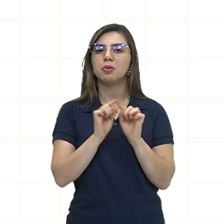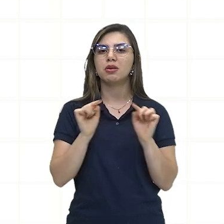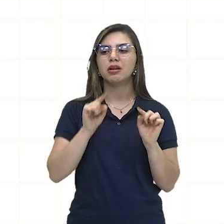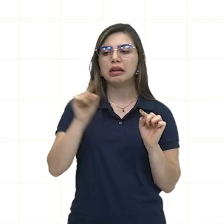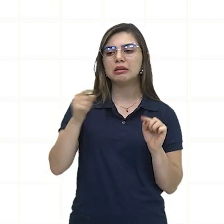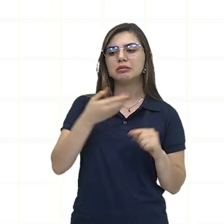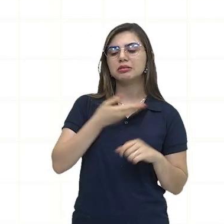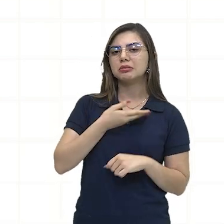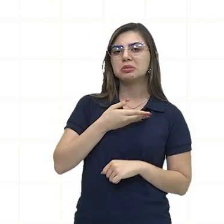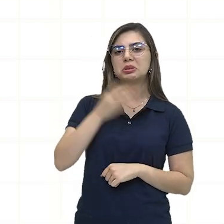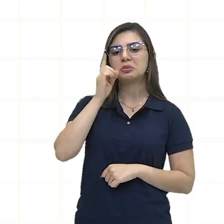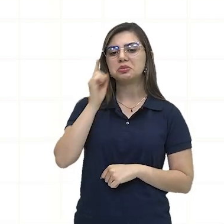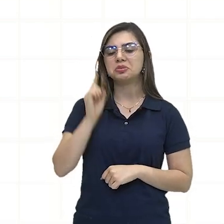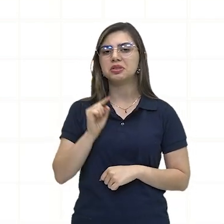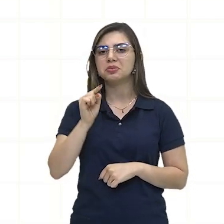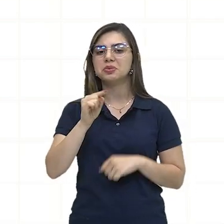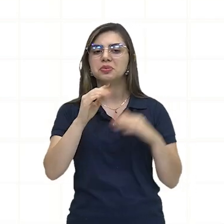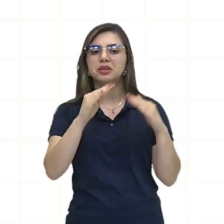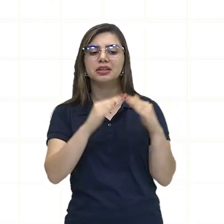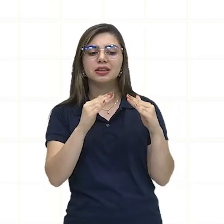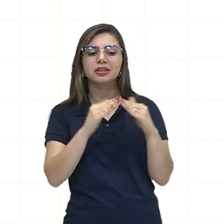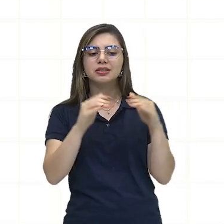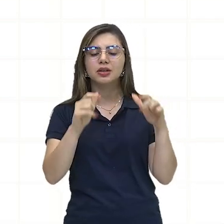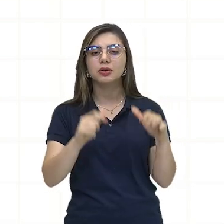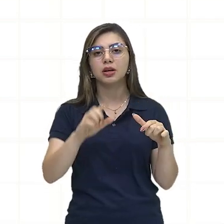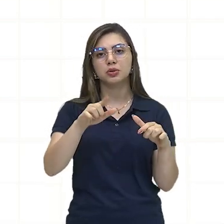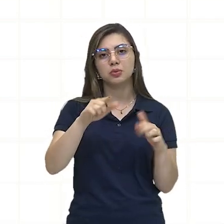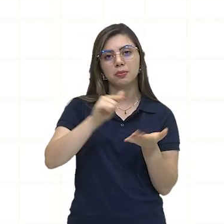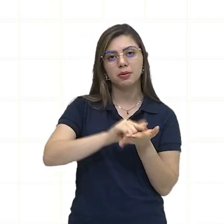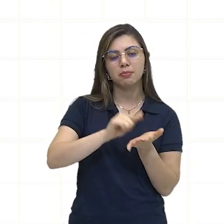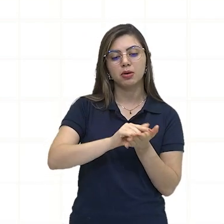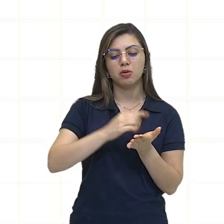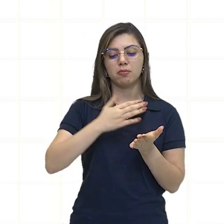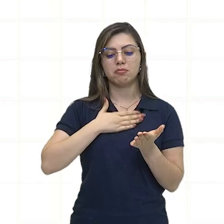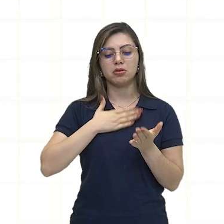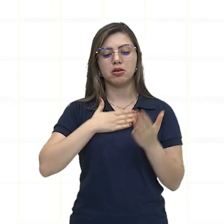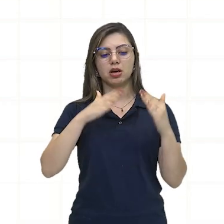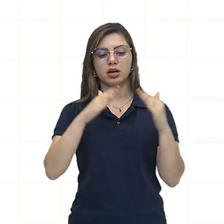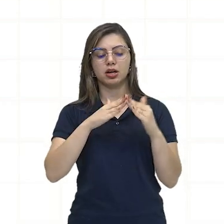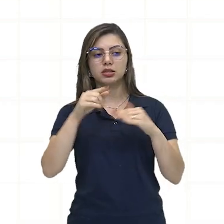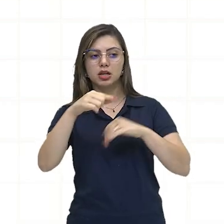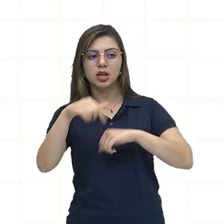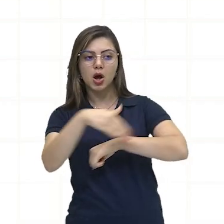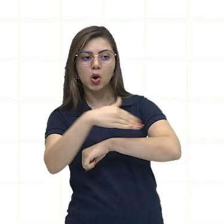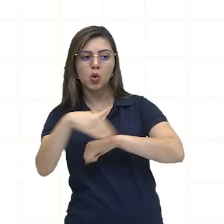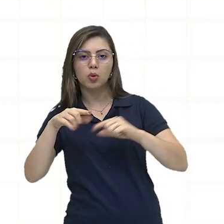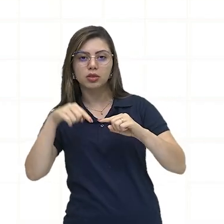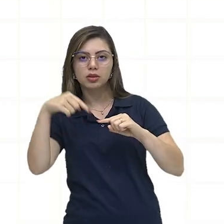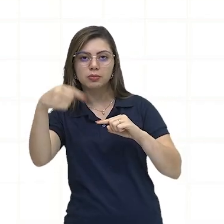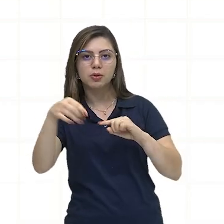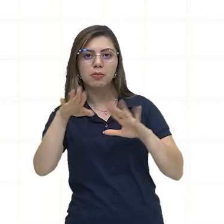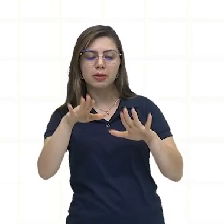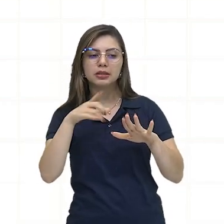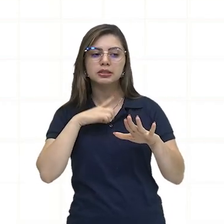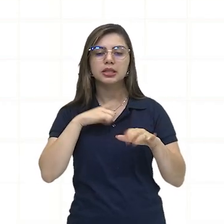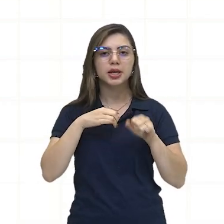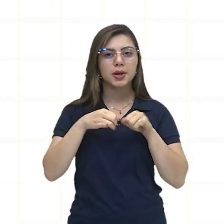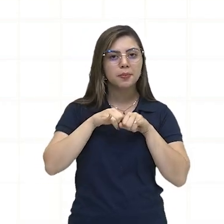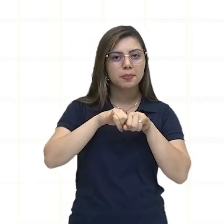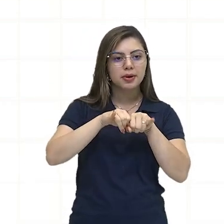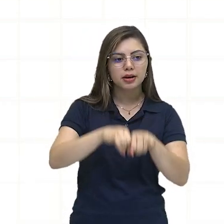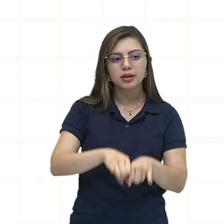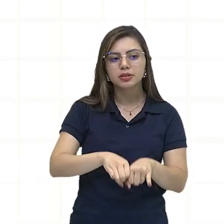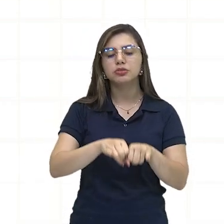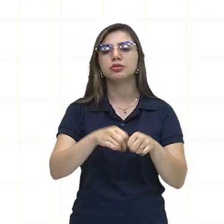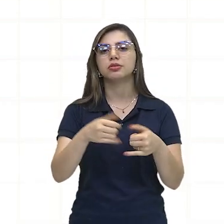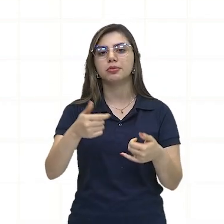exatamente. E aí num papel tu vai desenhando. Olha, minha casa vai ficar depois dessa rua aqui, mas bem aqui nós temos o mercadinho,